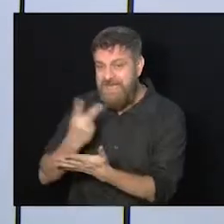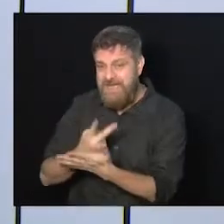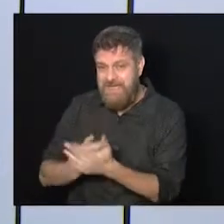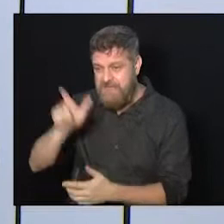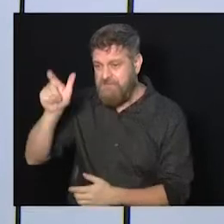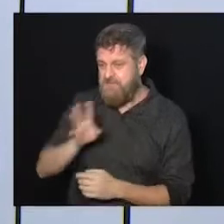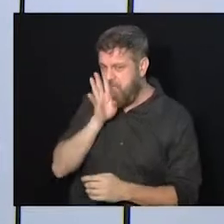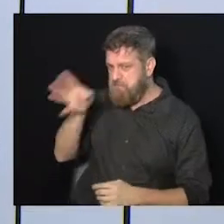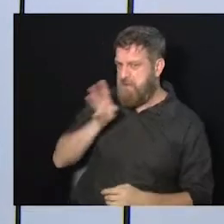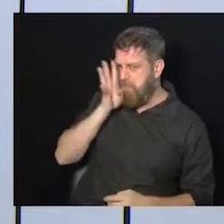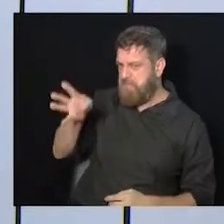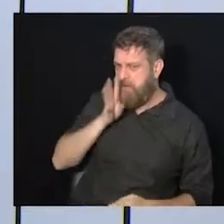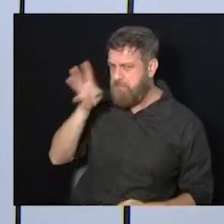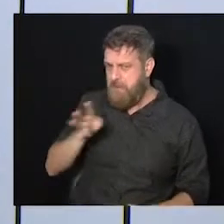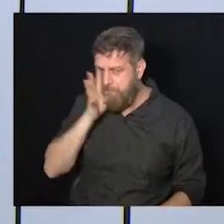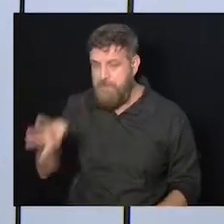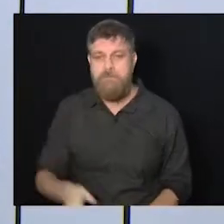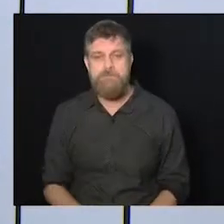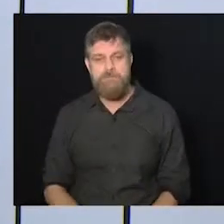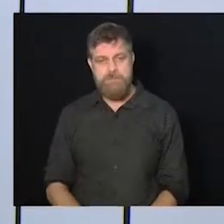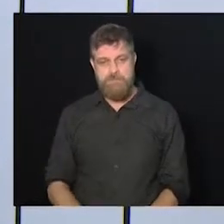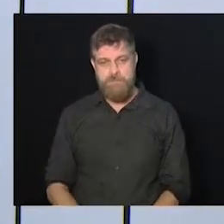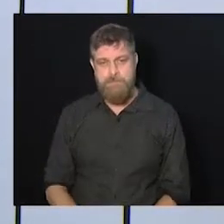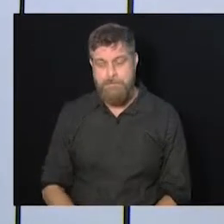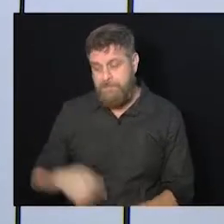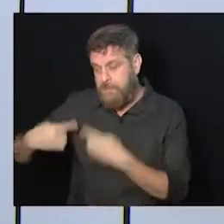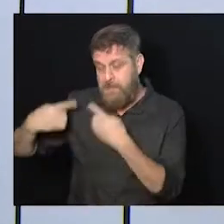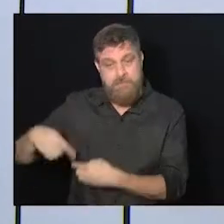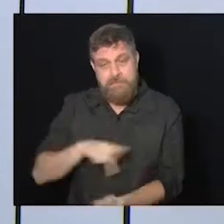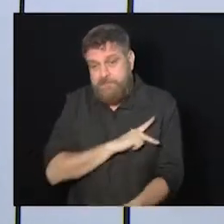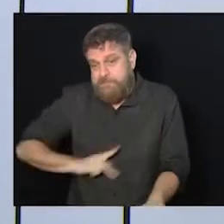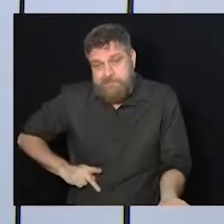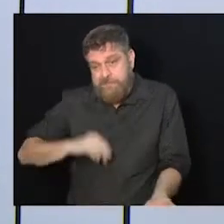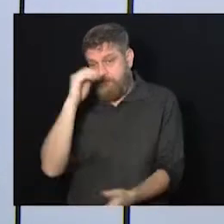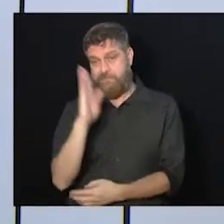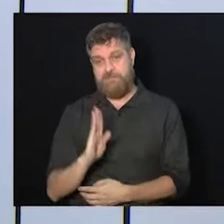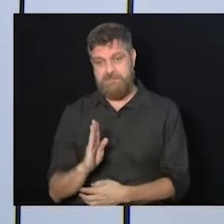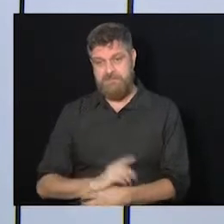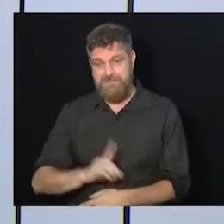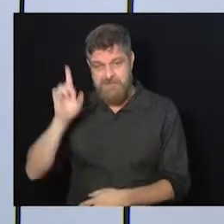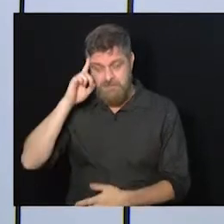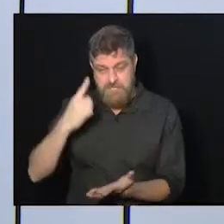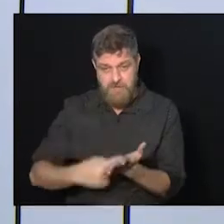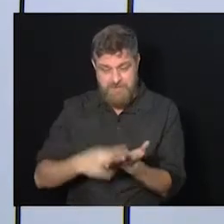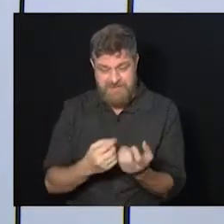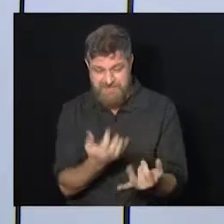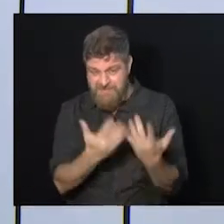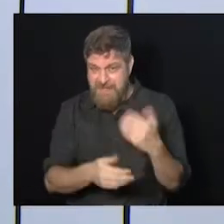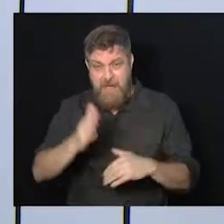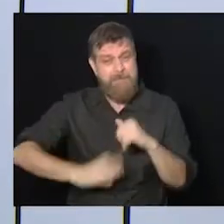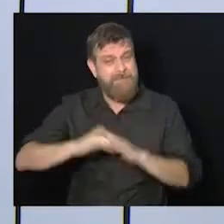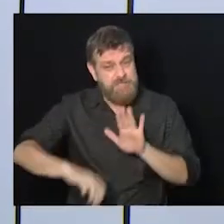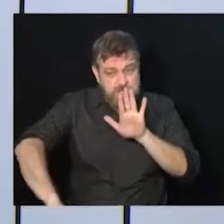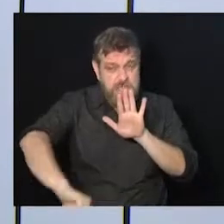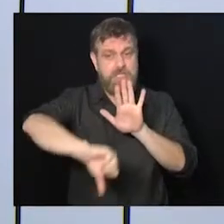mal aqui das políticas do governo brasileiro. Mas as atividades esse Dia do Fogo são atividades criminosas,